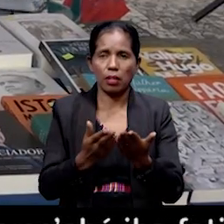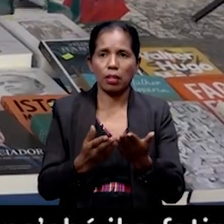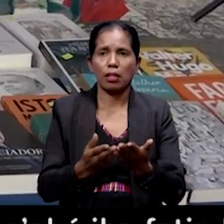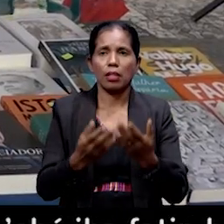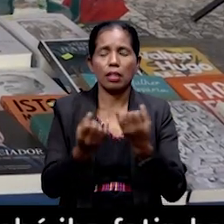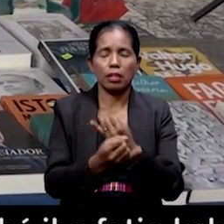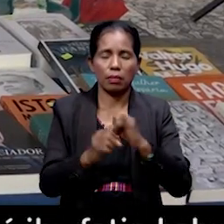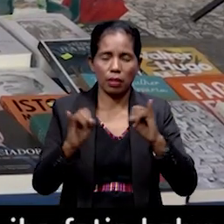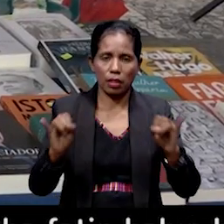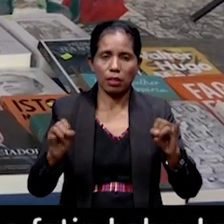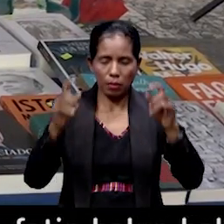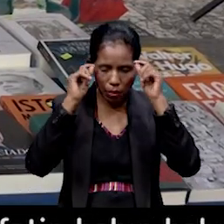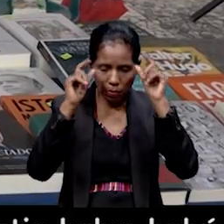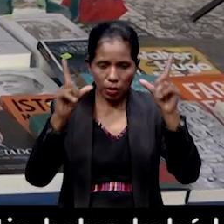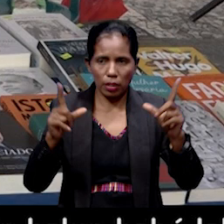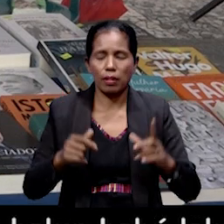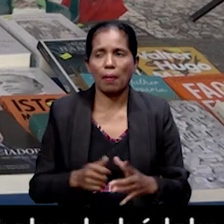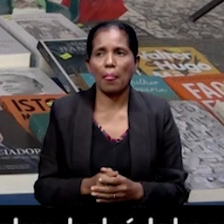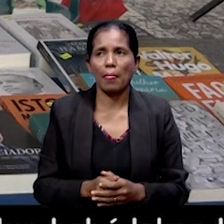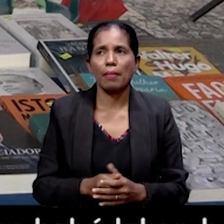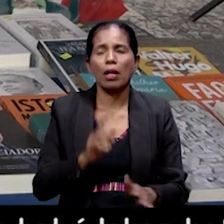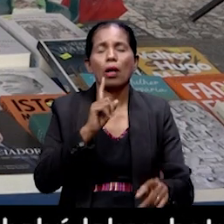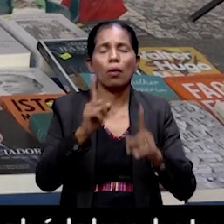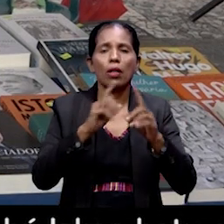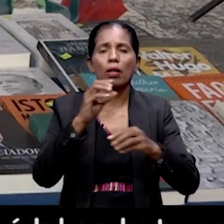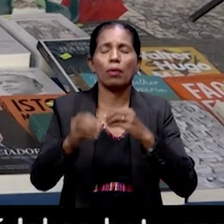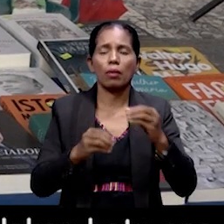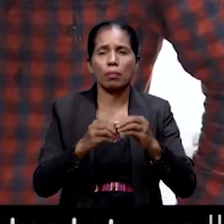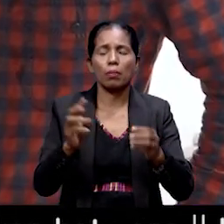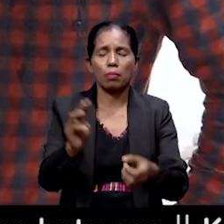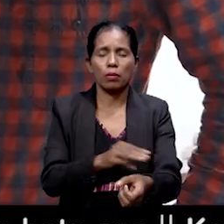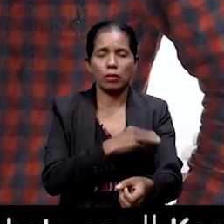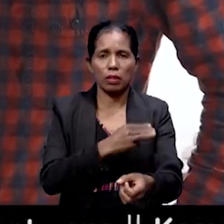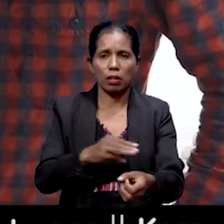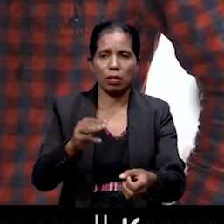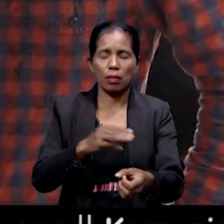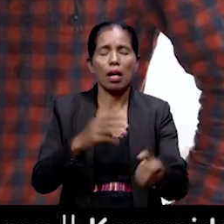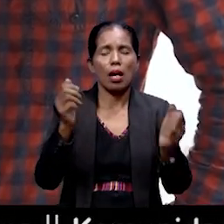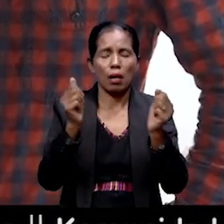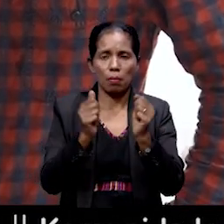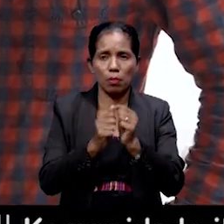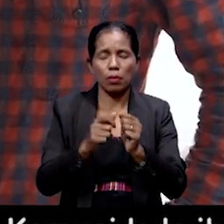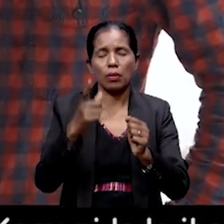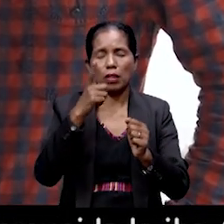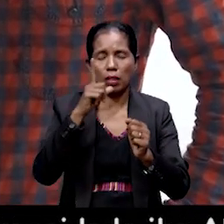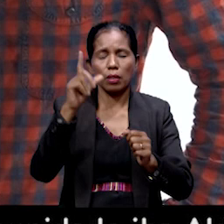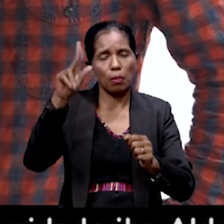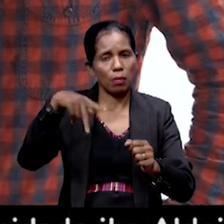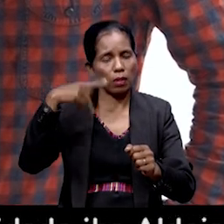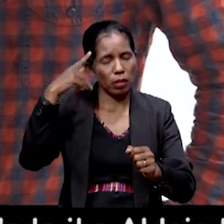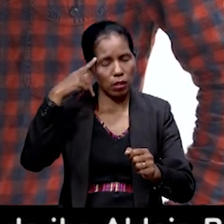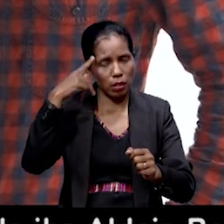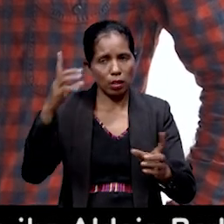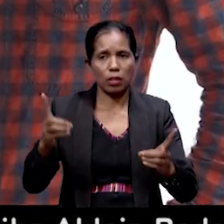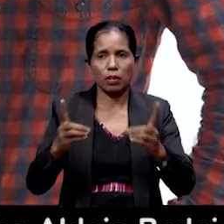de Timorense. E a livro Nemos, colia com a poesia no música nebe acompanha a linguagem política da luta independência